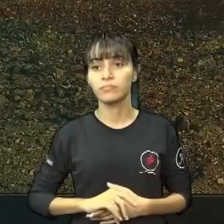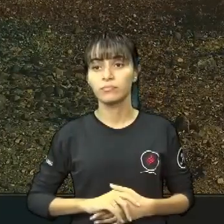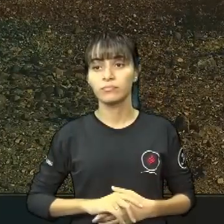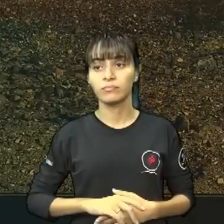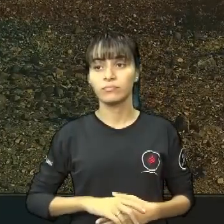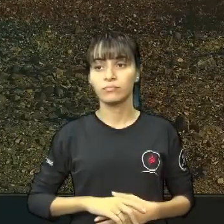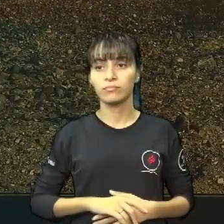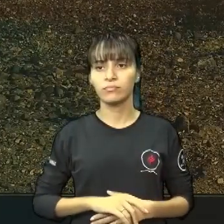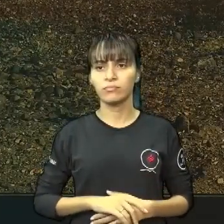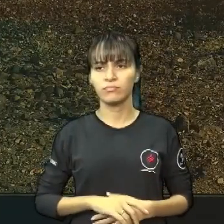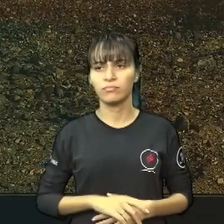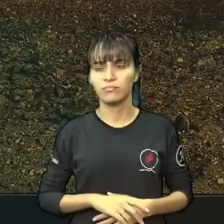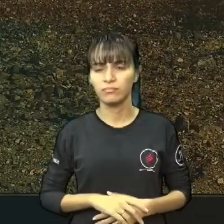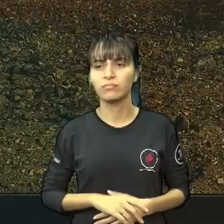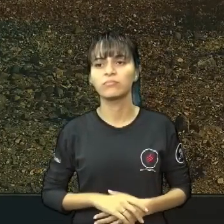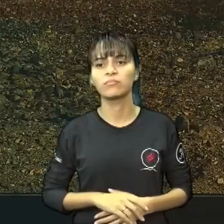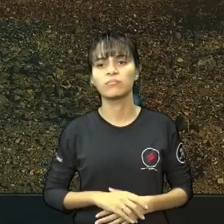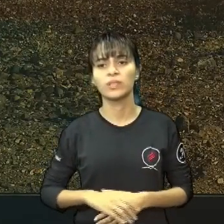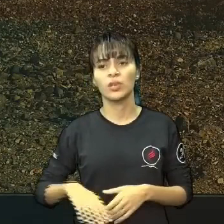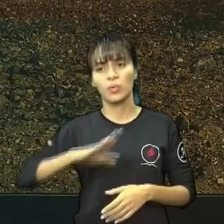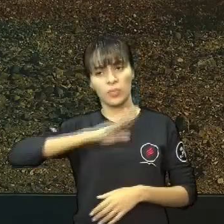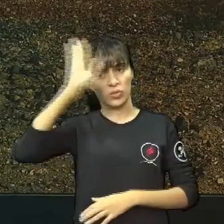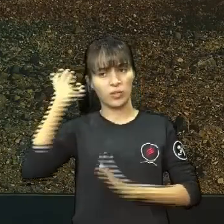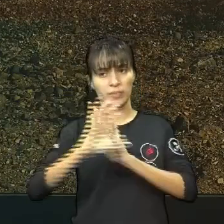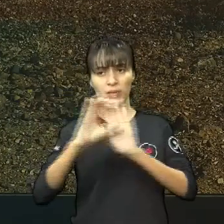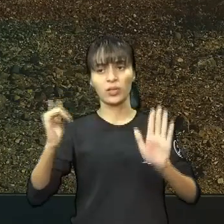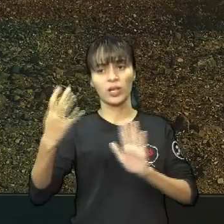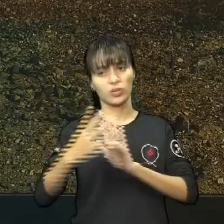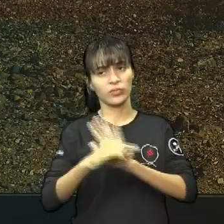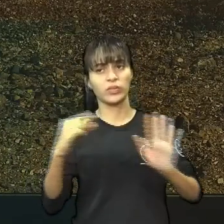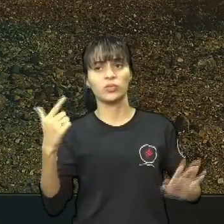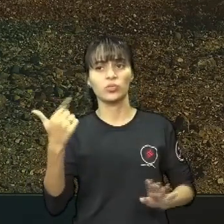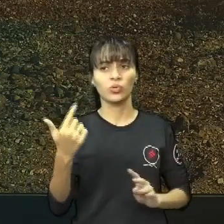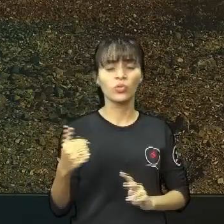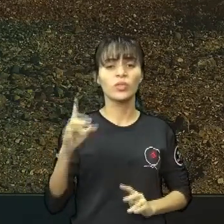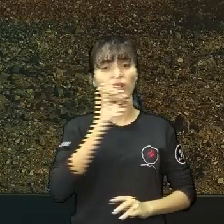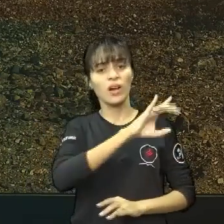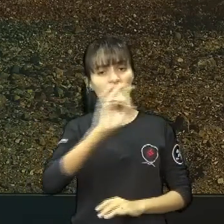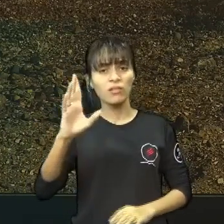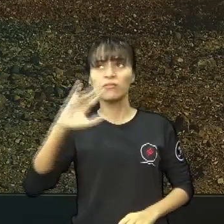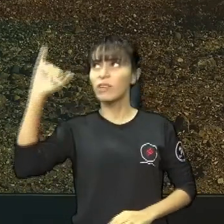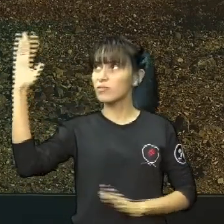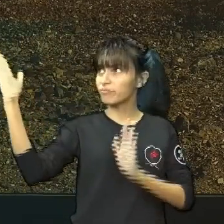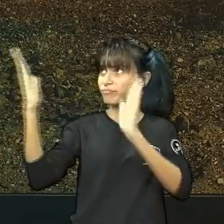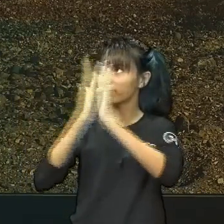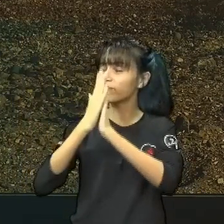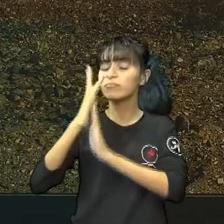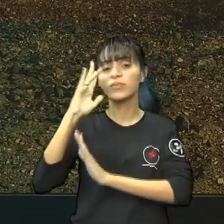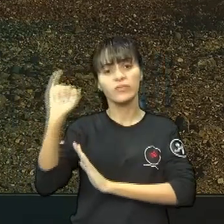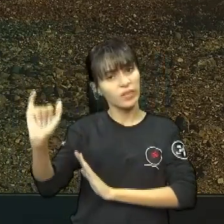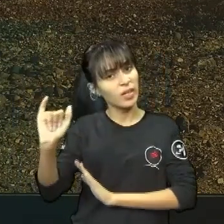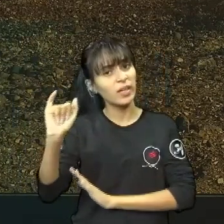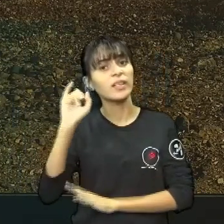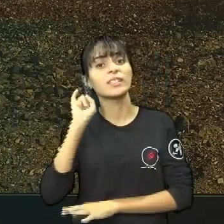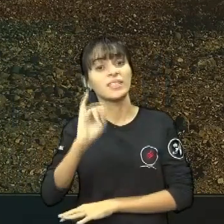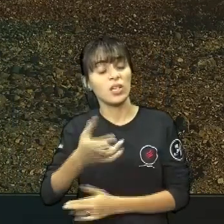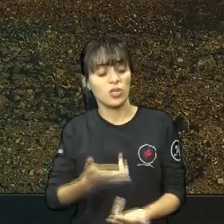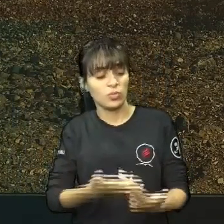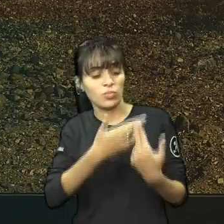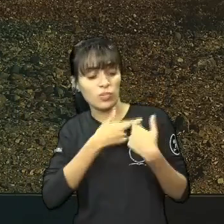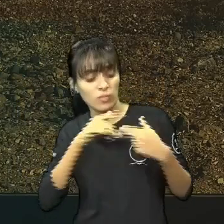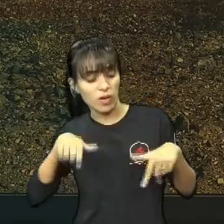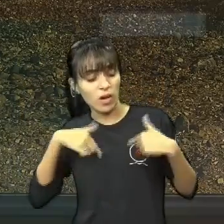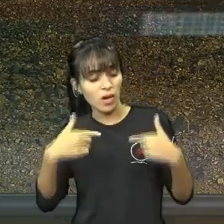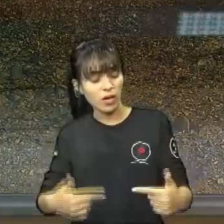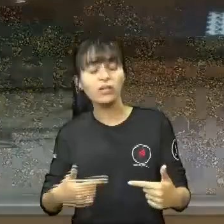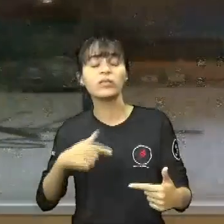é o que diz Romanos 14:12 cada um de nós dará conta de si mesmo a Deus você só dá conta se você for responsável pelos seus